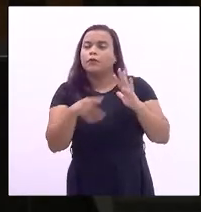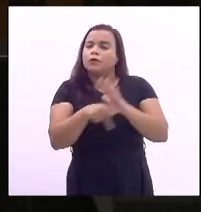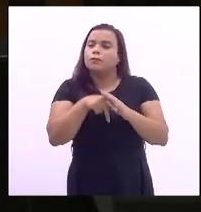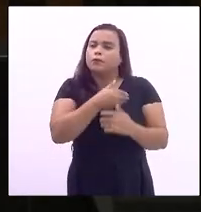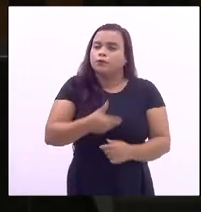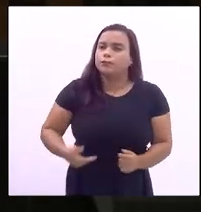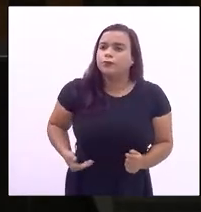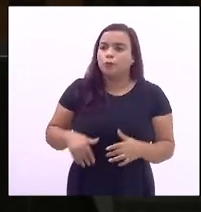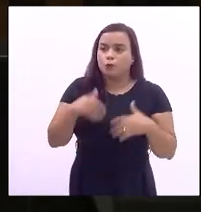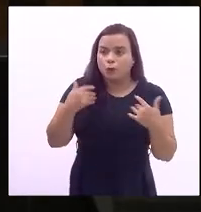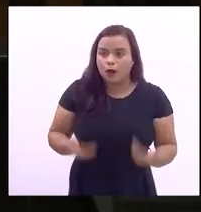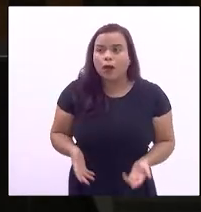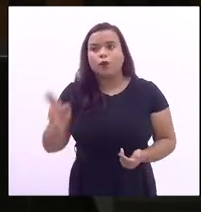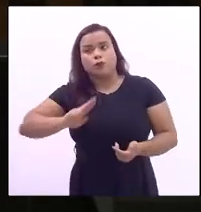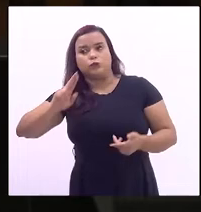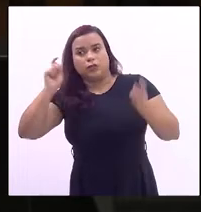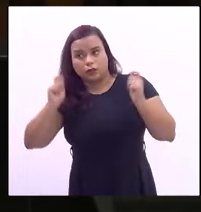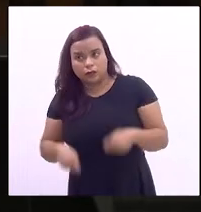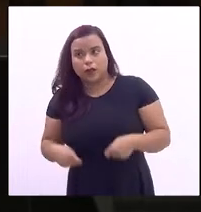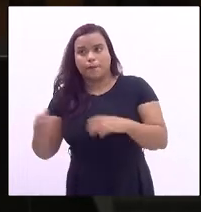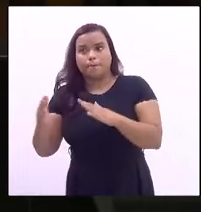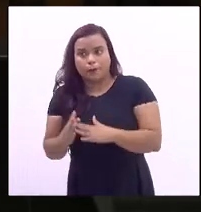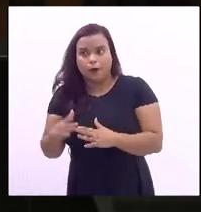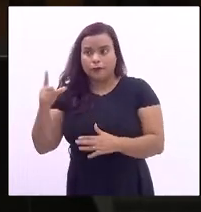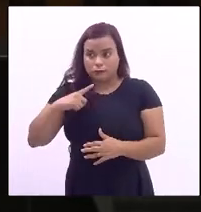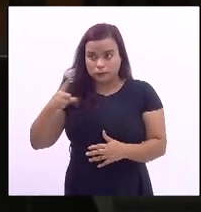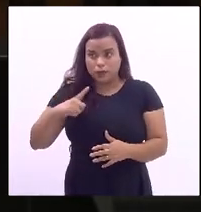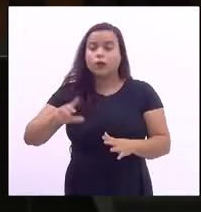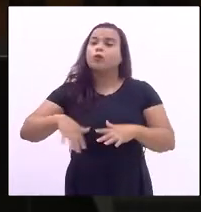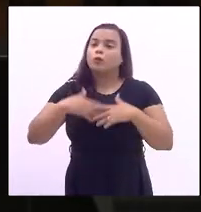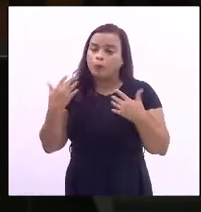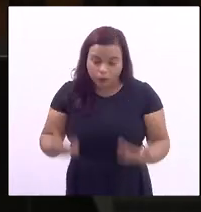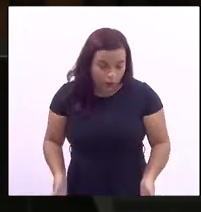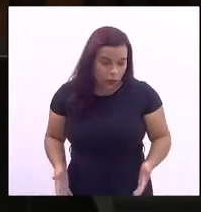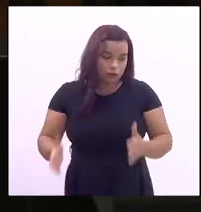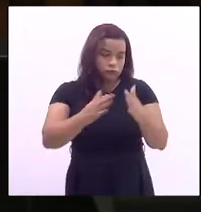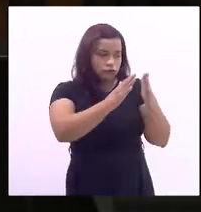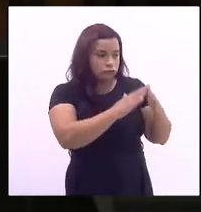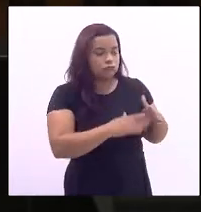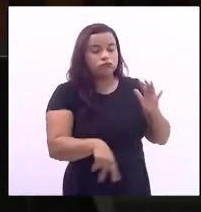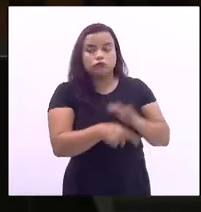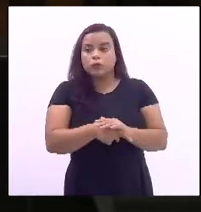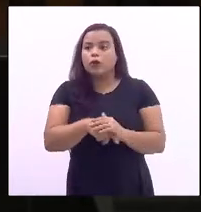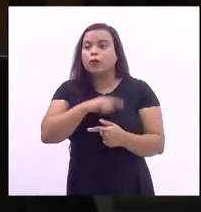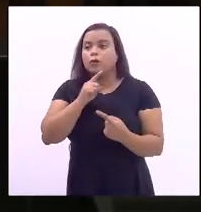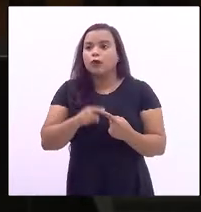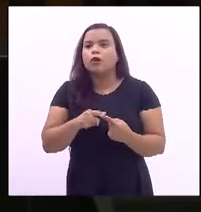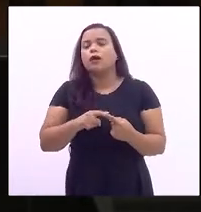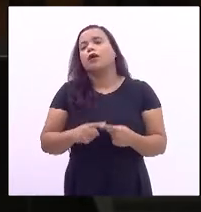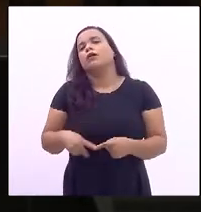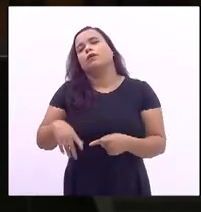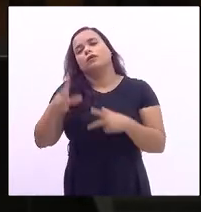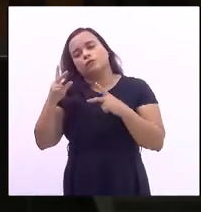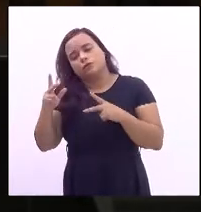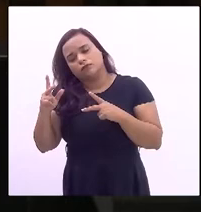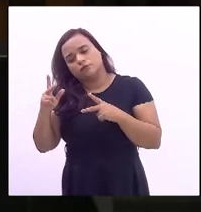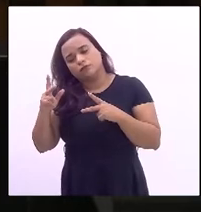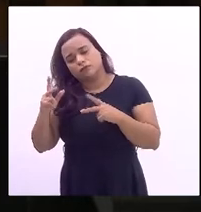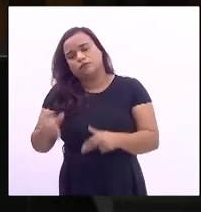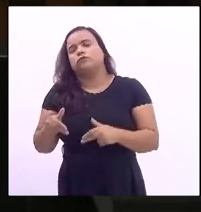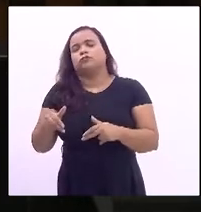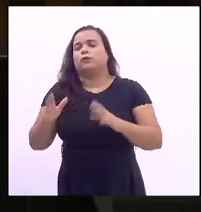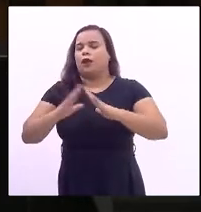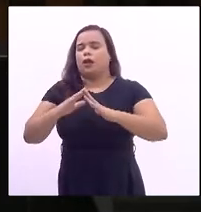públicos podem ser usados na moradia quais Imóveis públicos podem ser destinados para habitação de interesse social